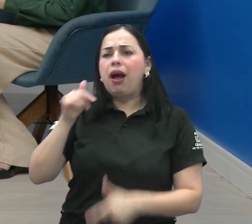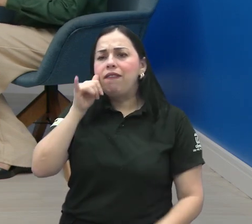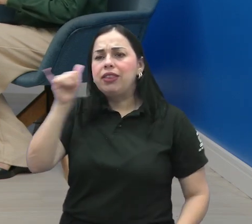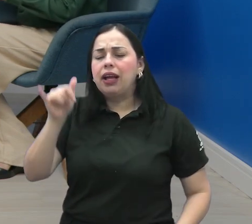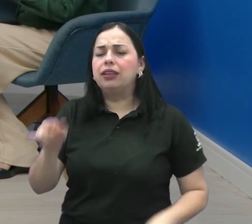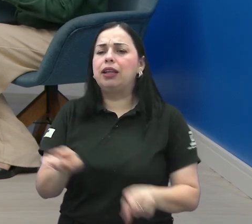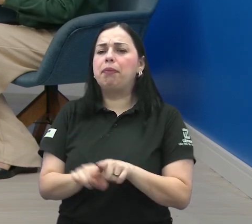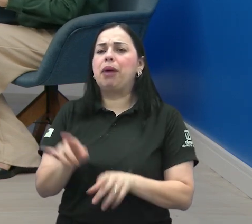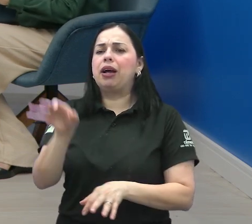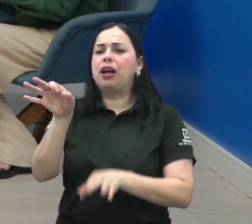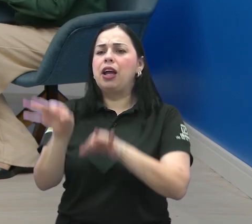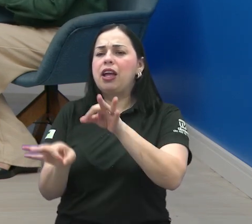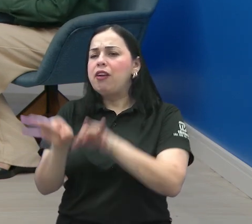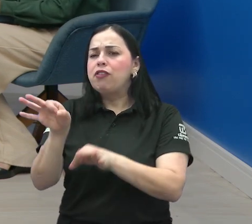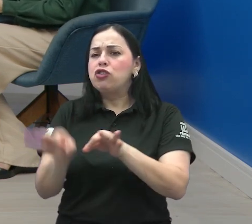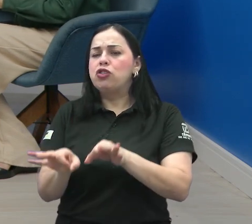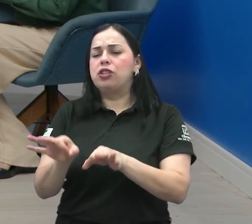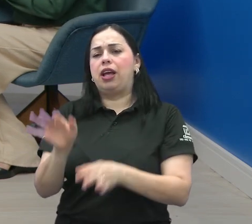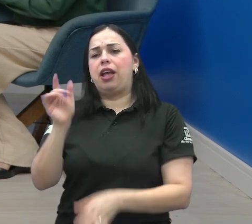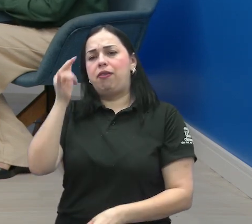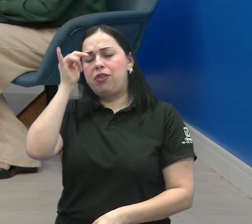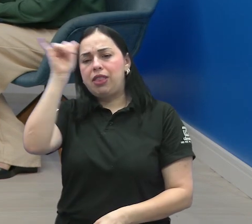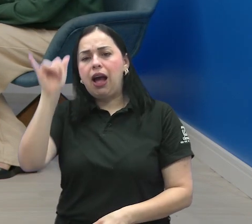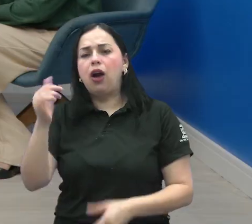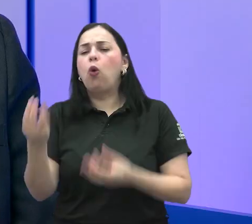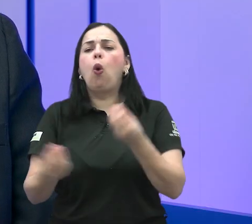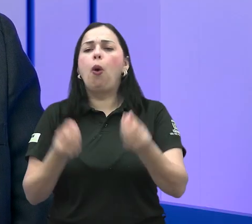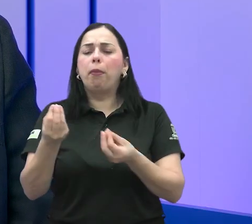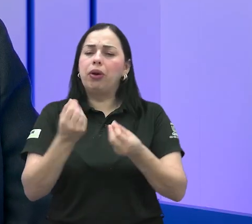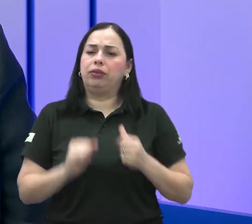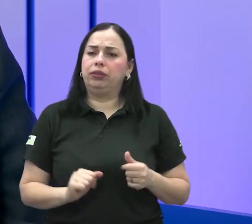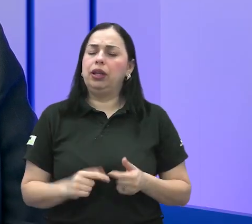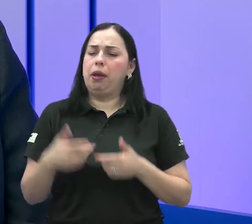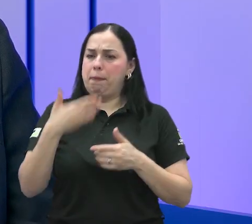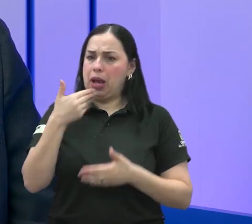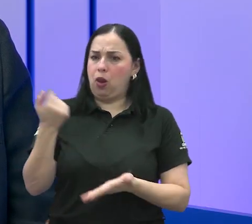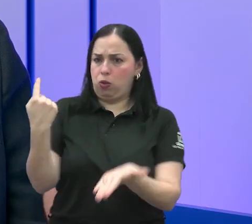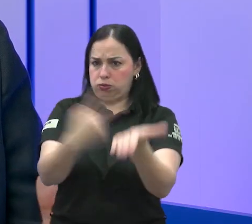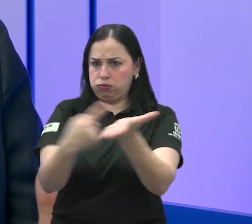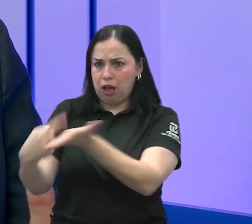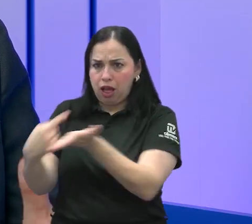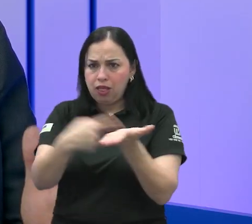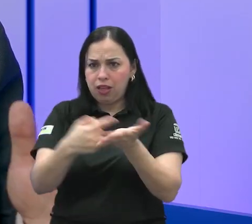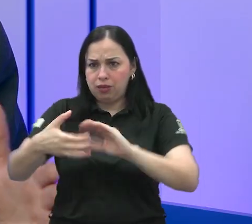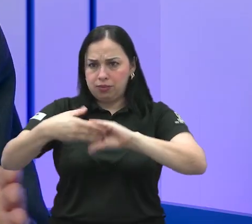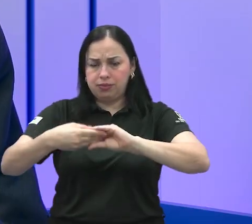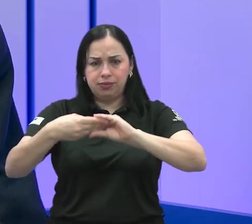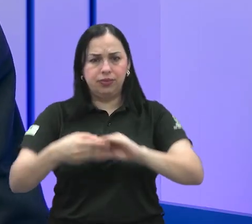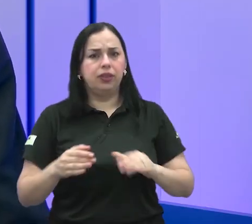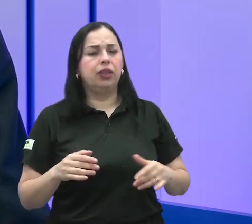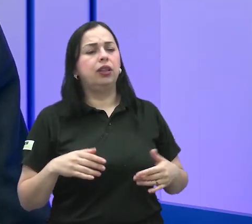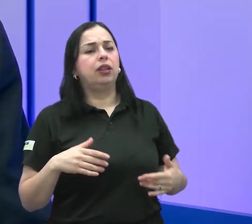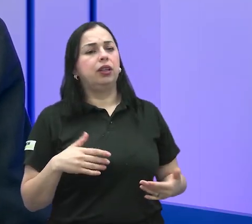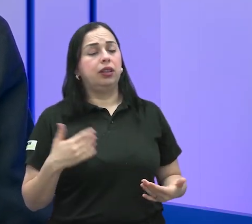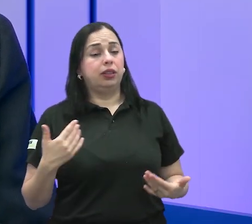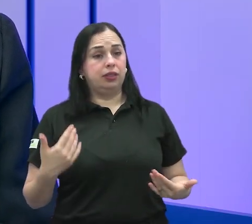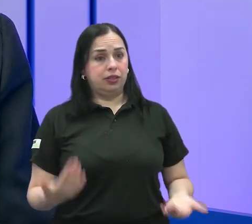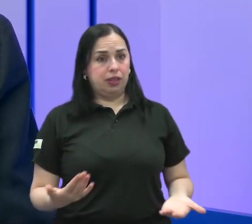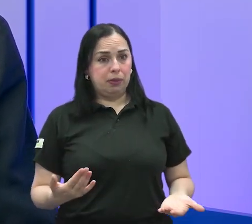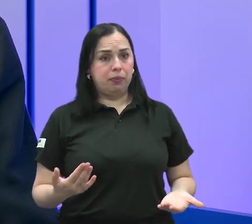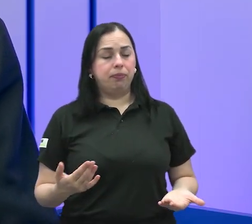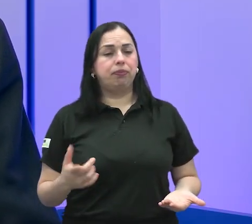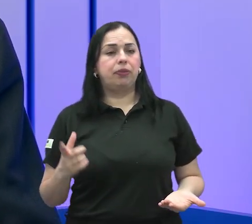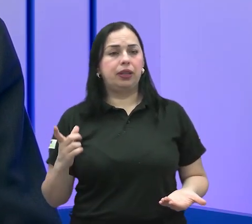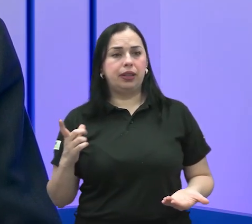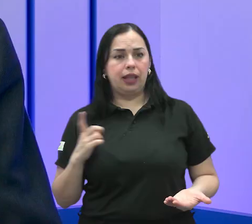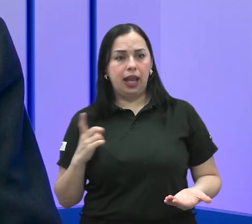né, e fazer, de repente, conciliação, algo extrajudicial? Bom, a gente tem alguns entes que estão legitimados a fazer esse